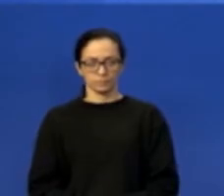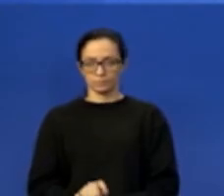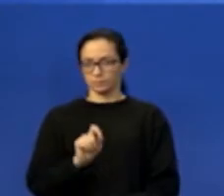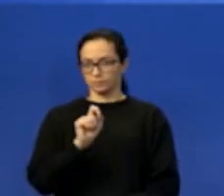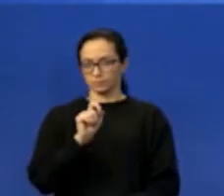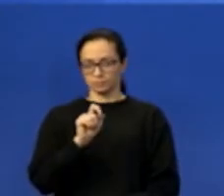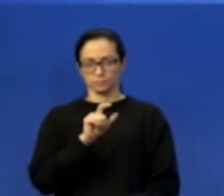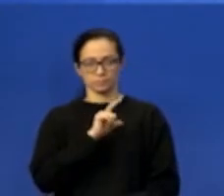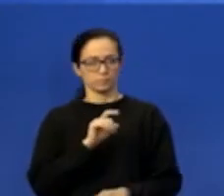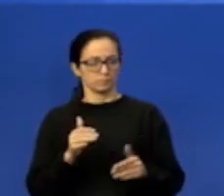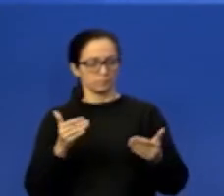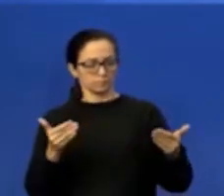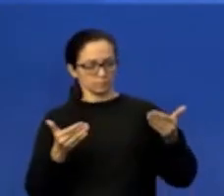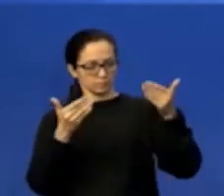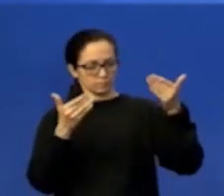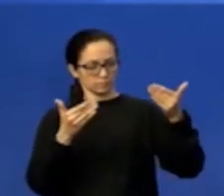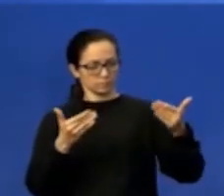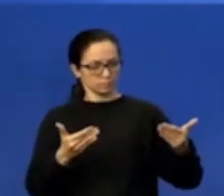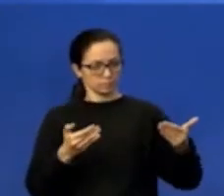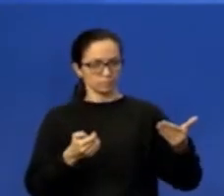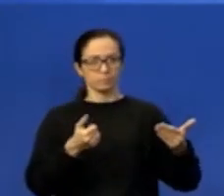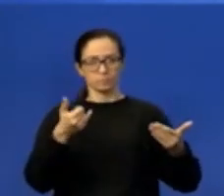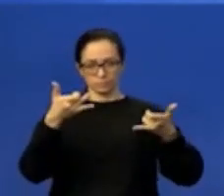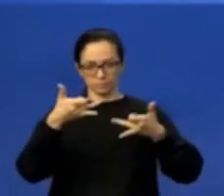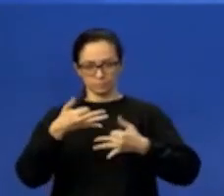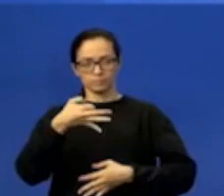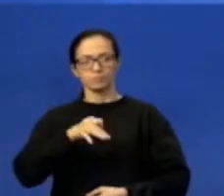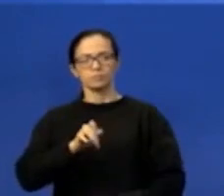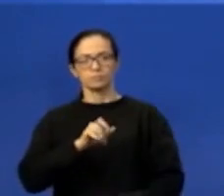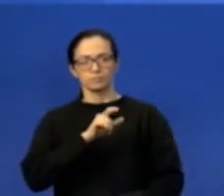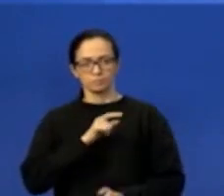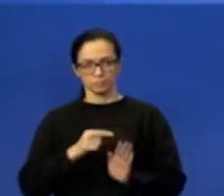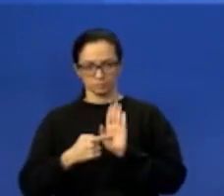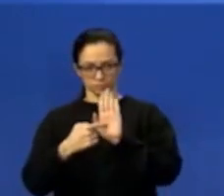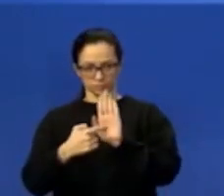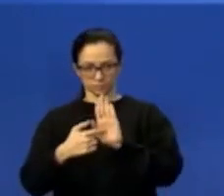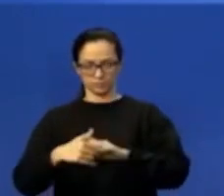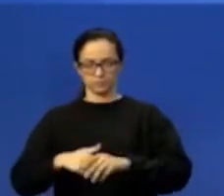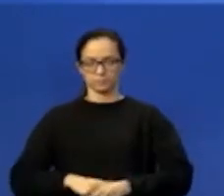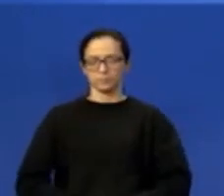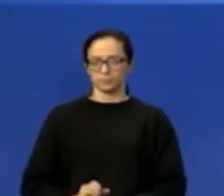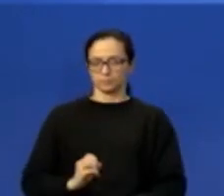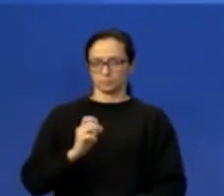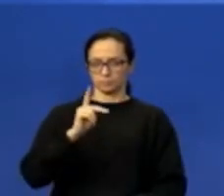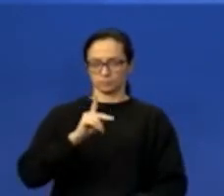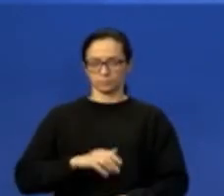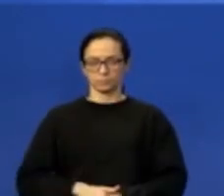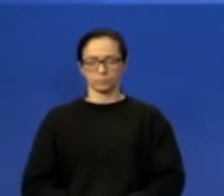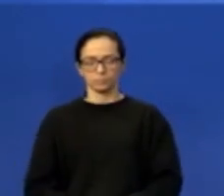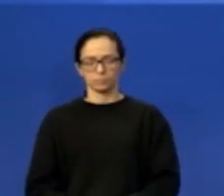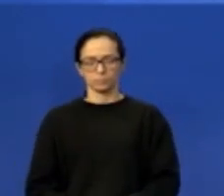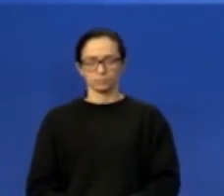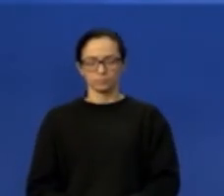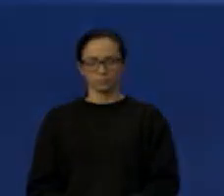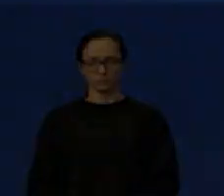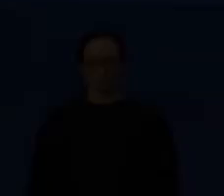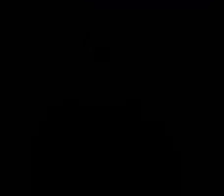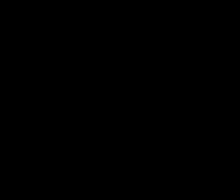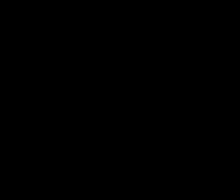Então, vocês vão analisar essas alternativas e, na sequência, nós vamos apresentar para vocês e discutir a alternativa correta.